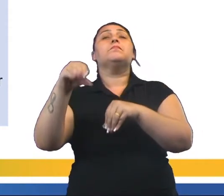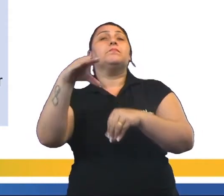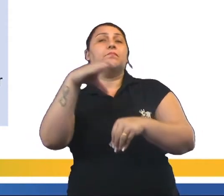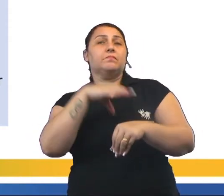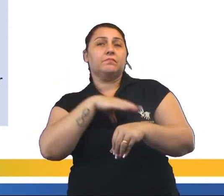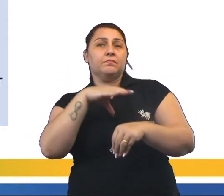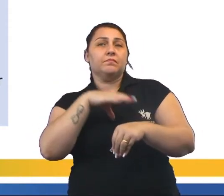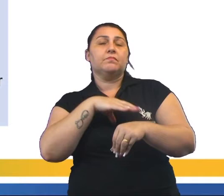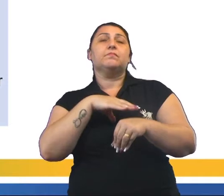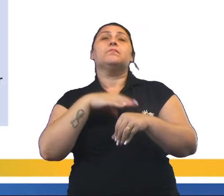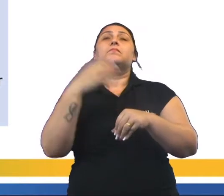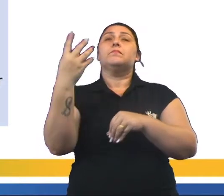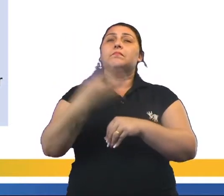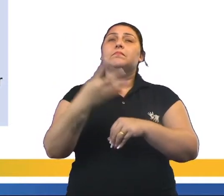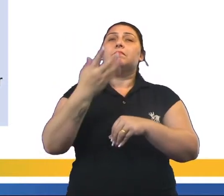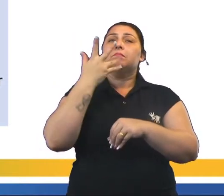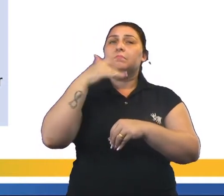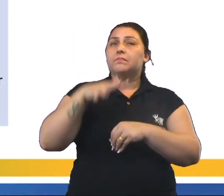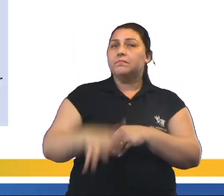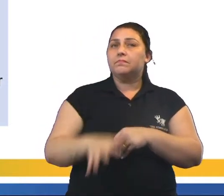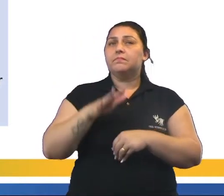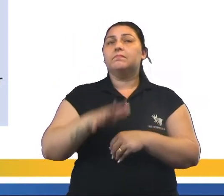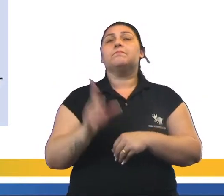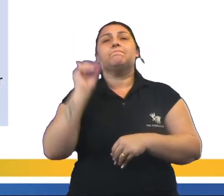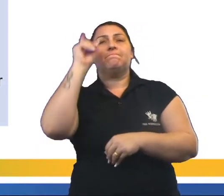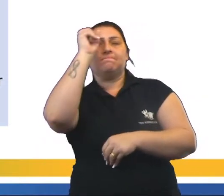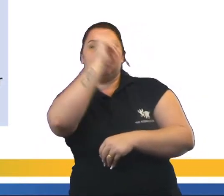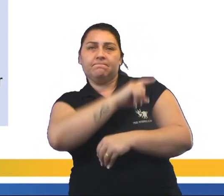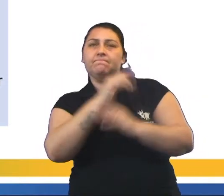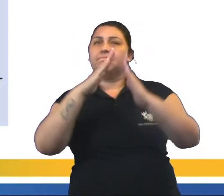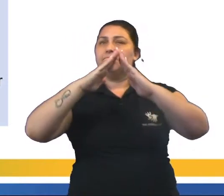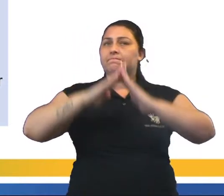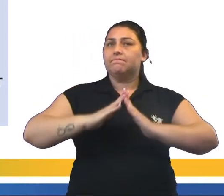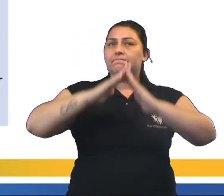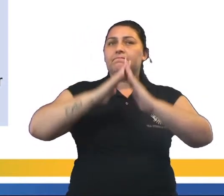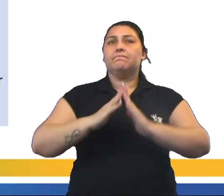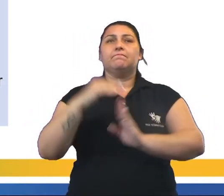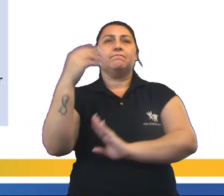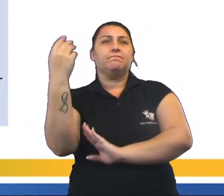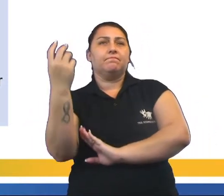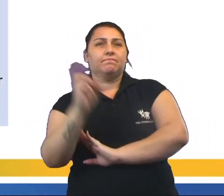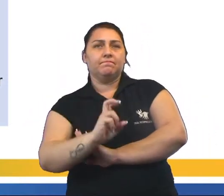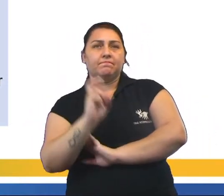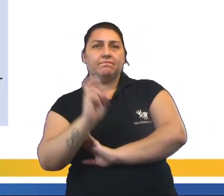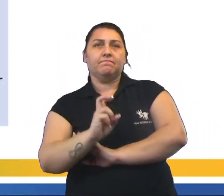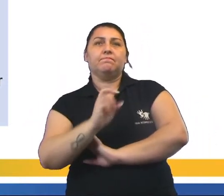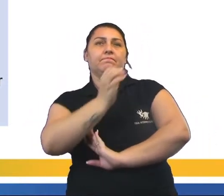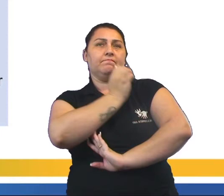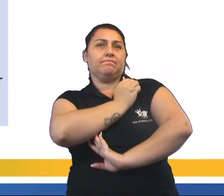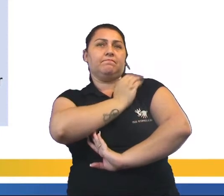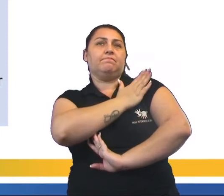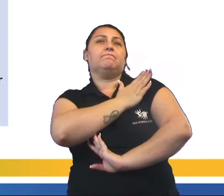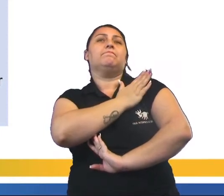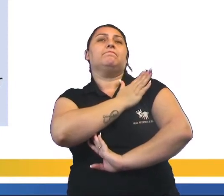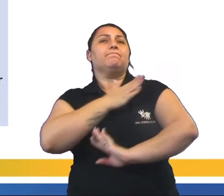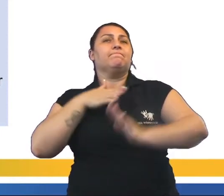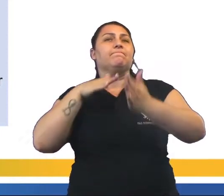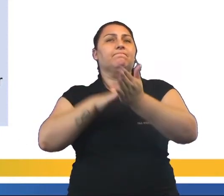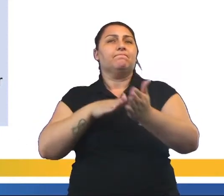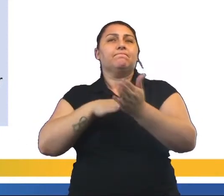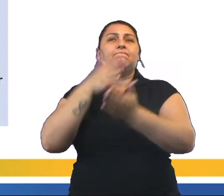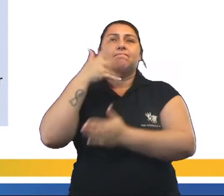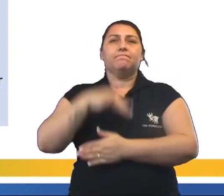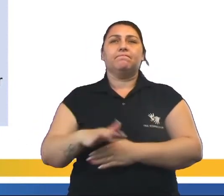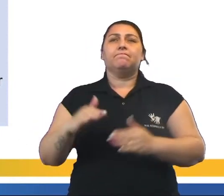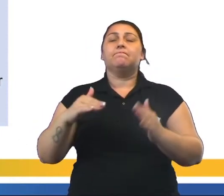Na parte 4, a infância que ela teve difícil, onde morava. Na parte 5, os preconceitos que ela enfrentou